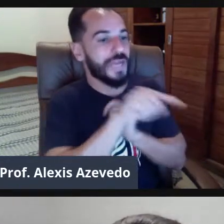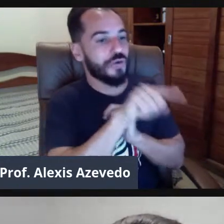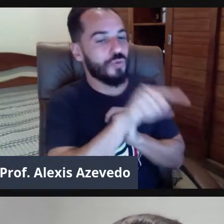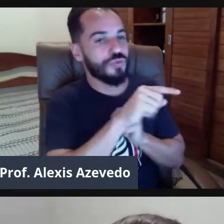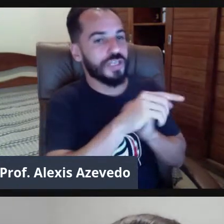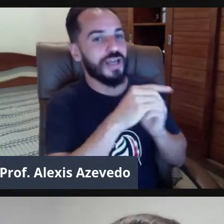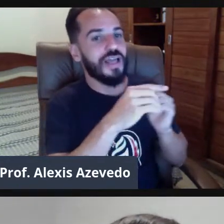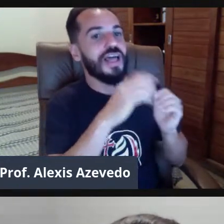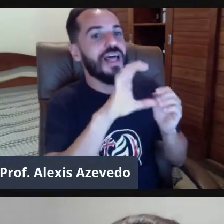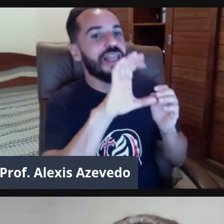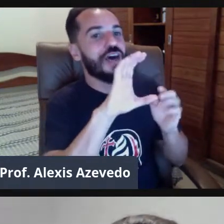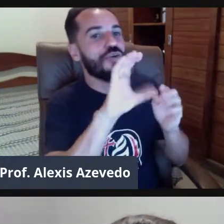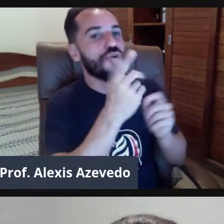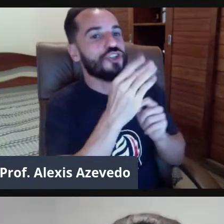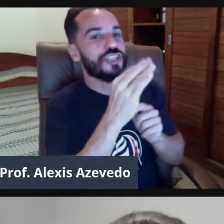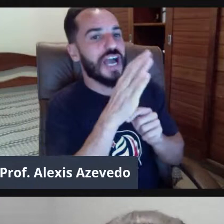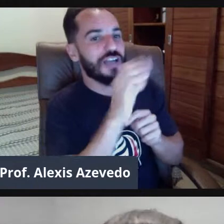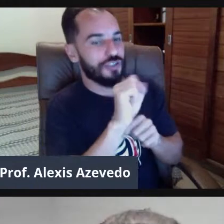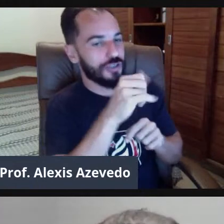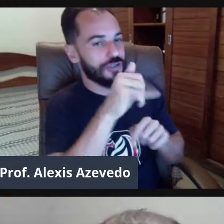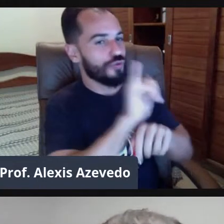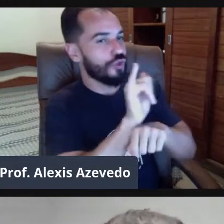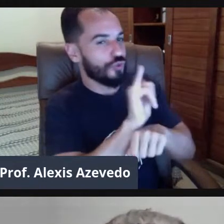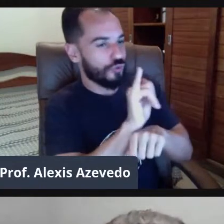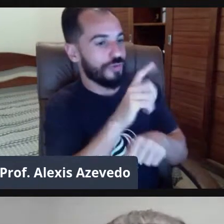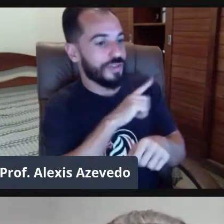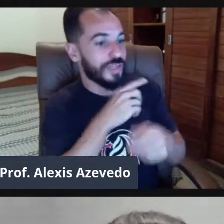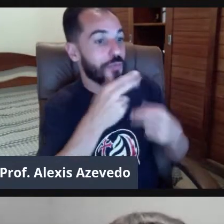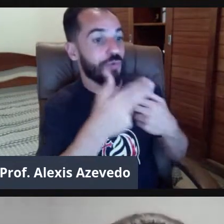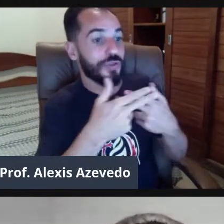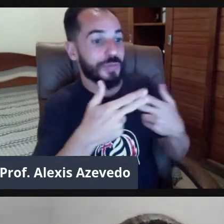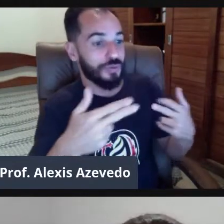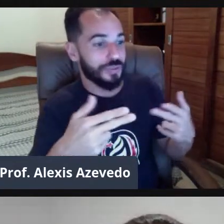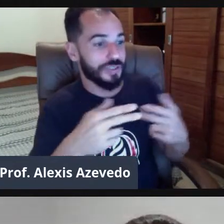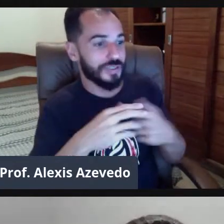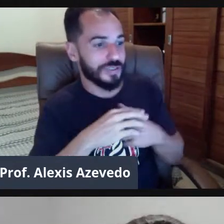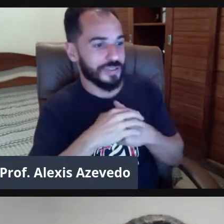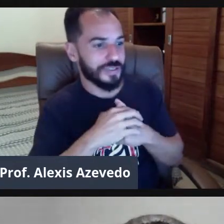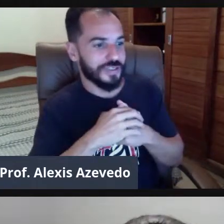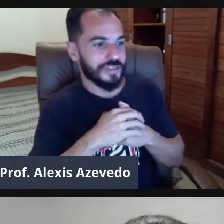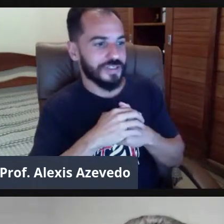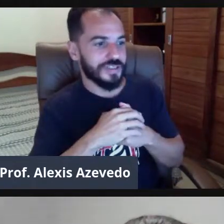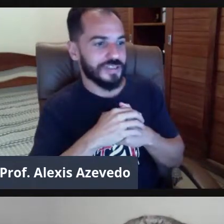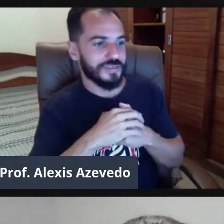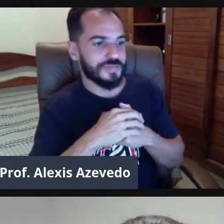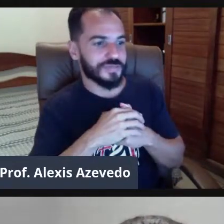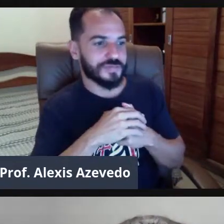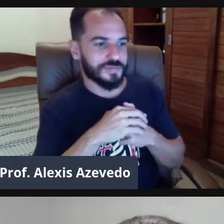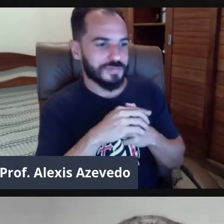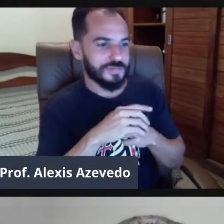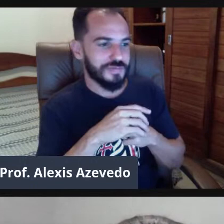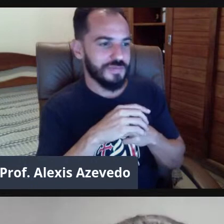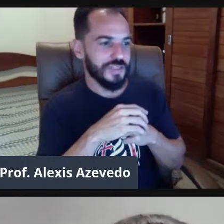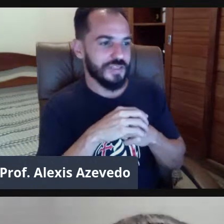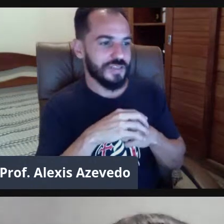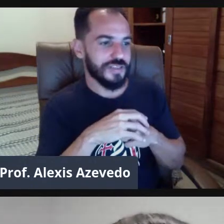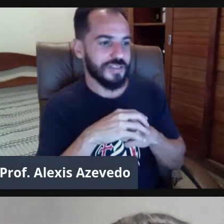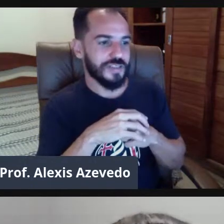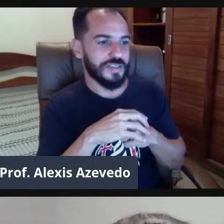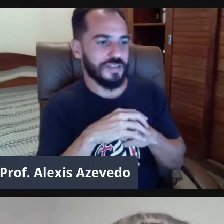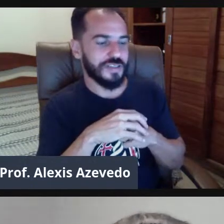habilitação em performance. Eu acho que isso tudo é muito importante, Acho que a escola tem que não abrir mão